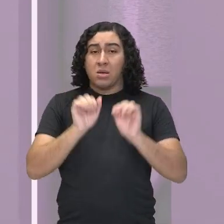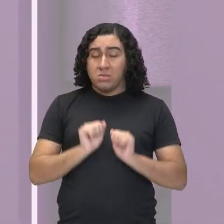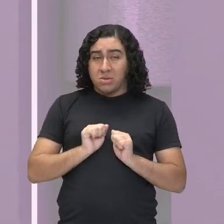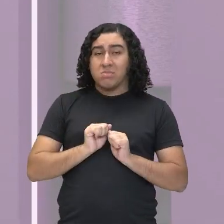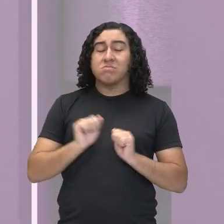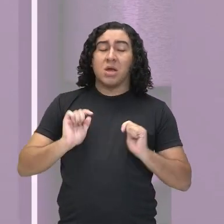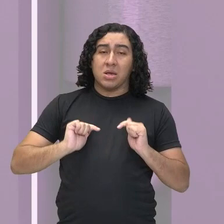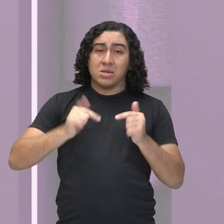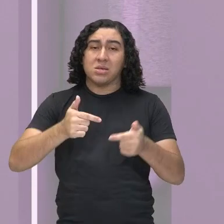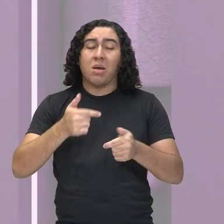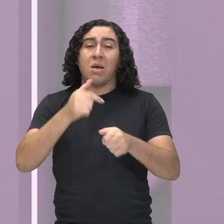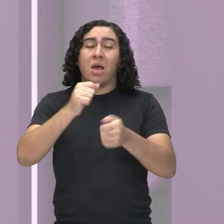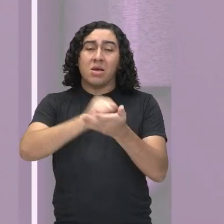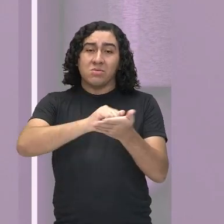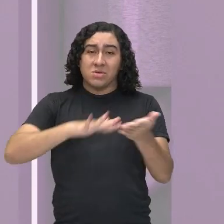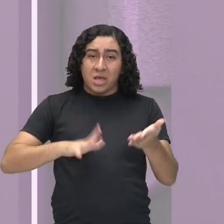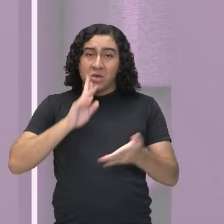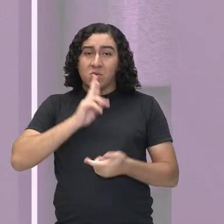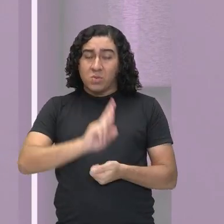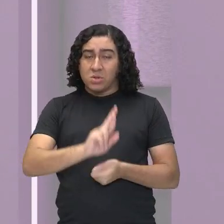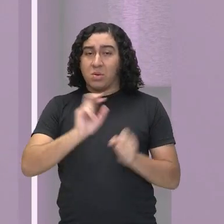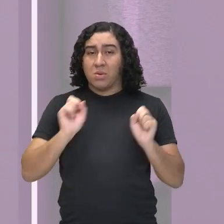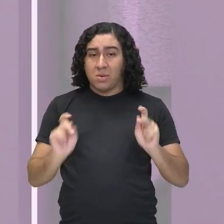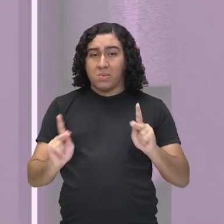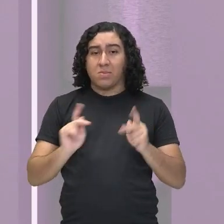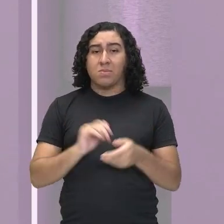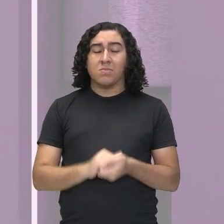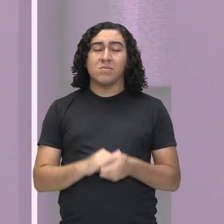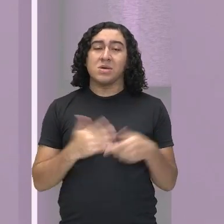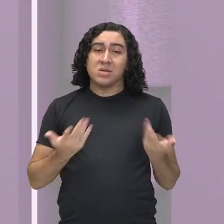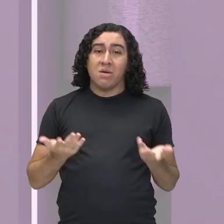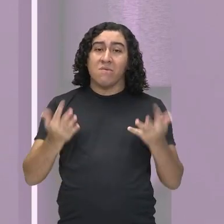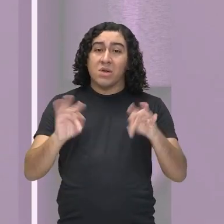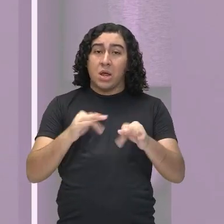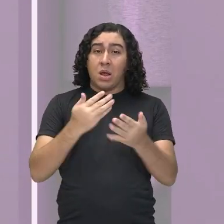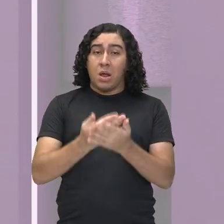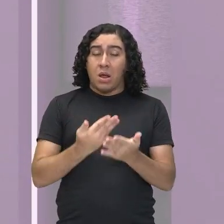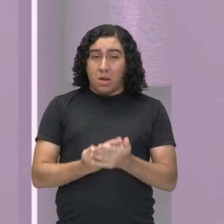na resolução de adição de polinômios. Então, chegamos aqui ao